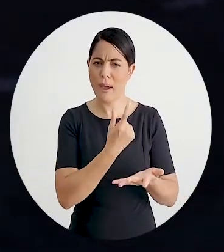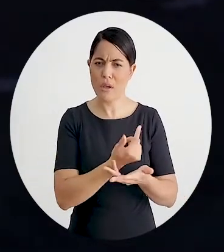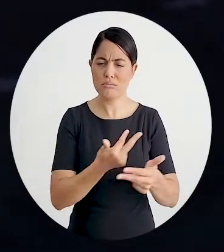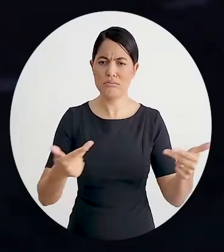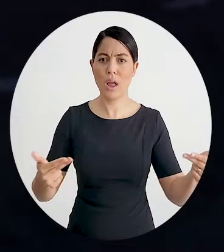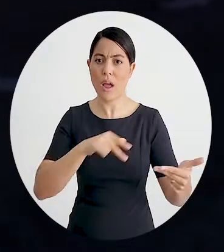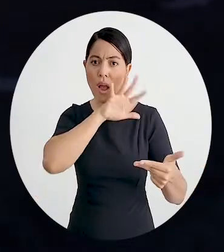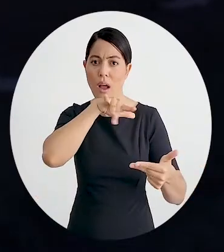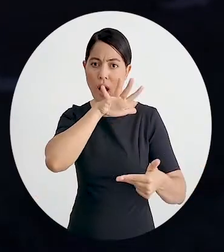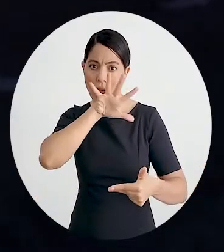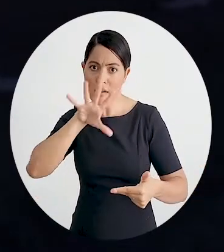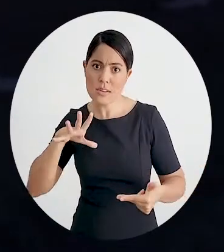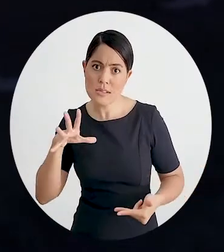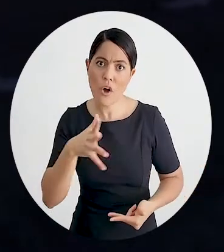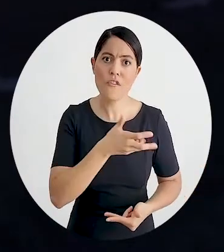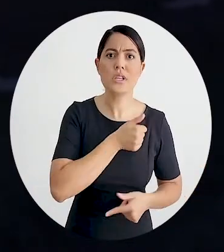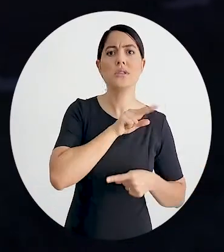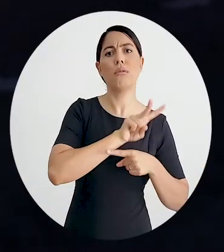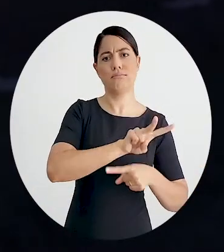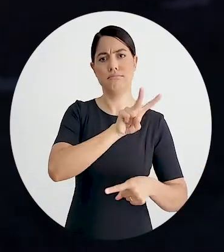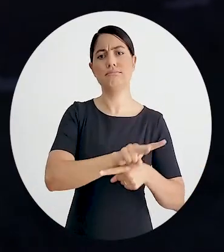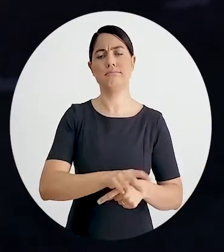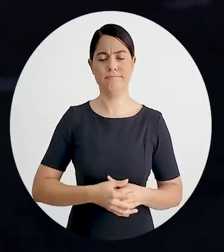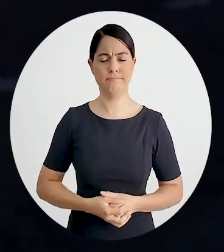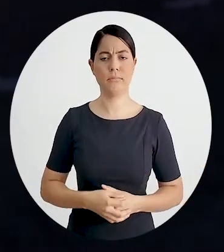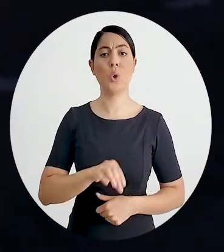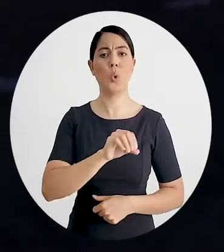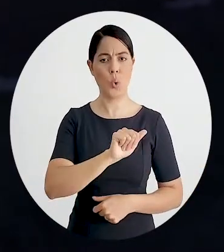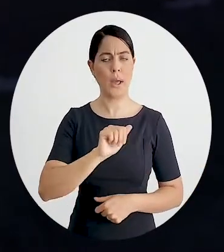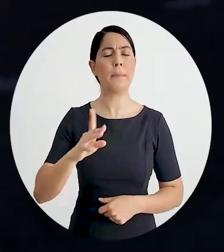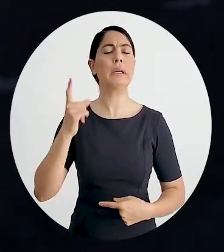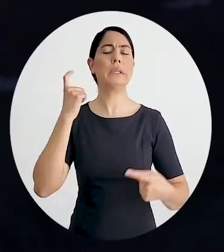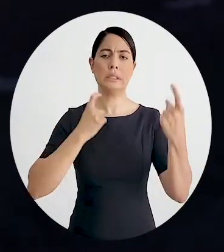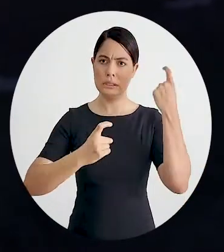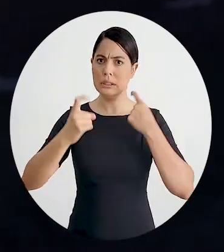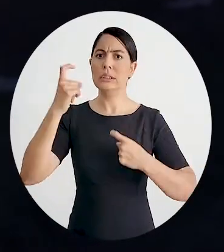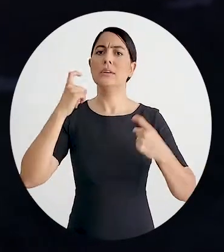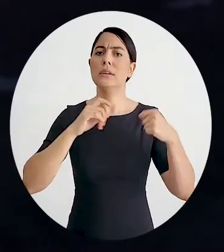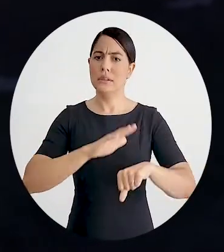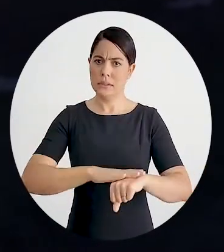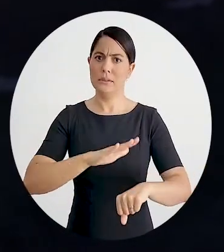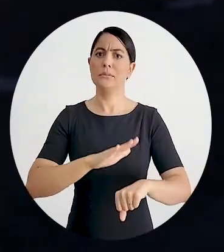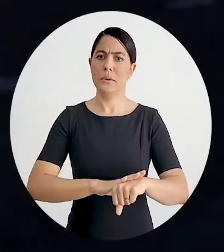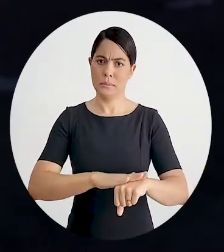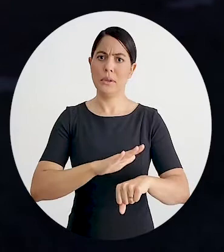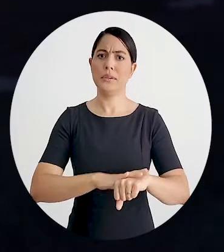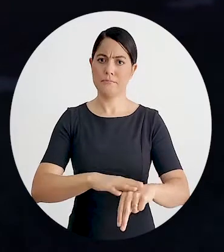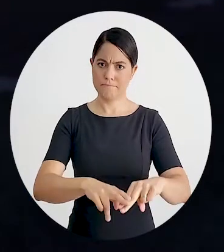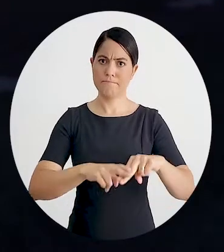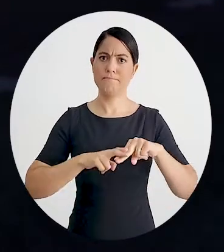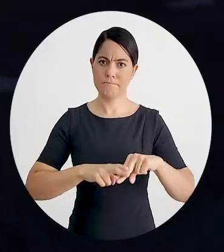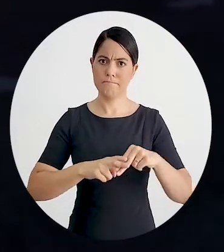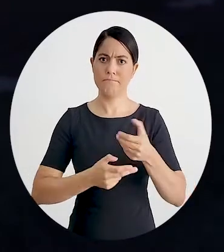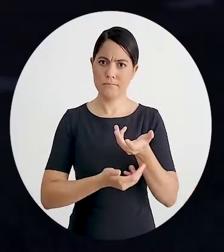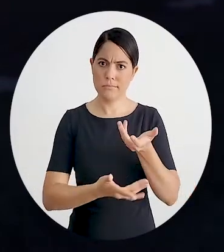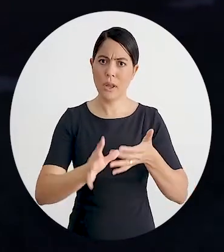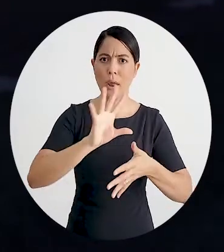dos animais do Pantanal. A Ordem está preocupada com a situação de catástrofe que assola o bioma.